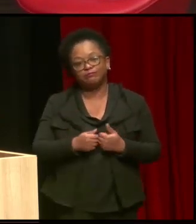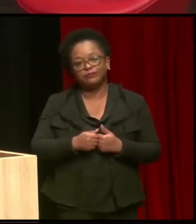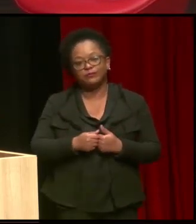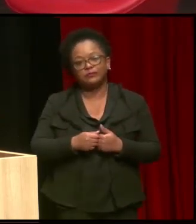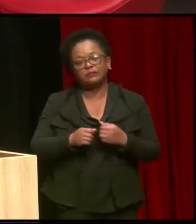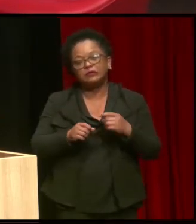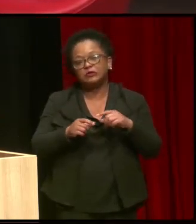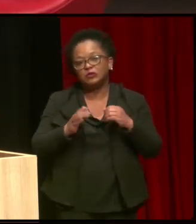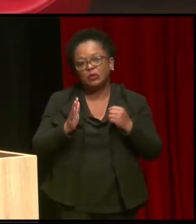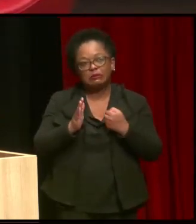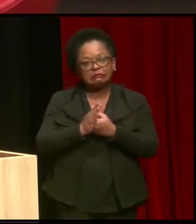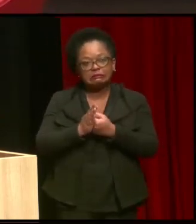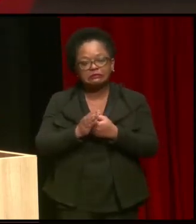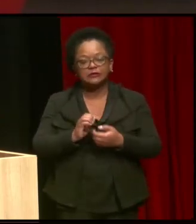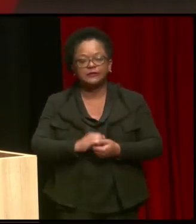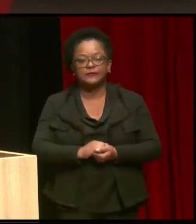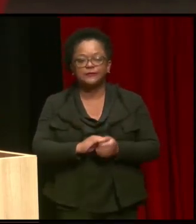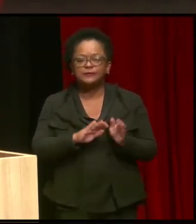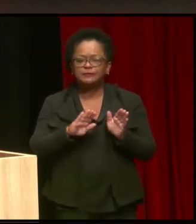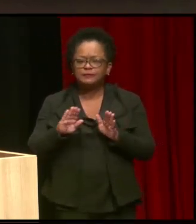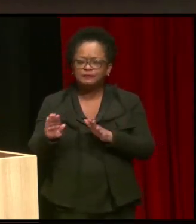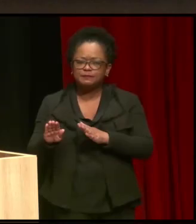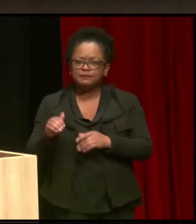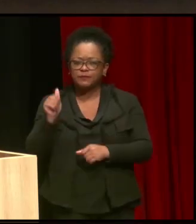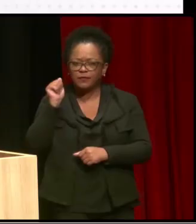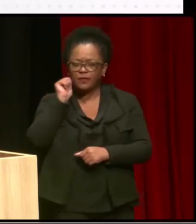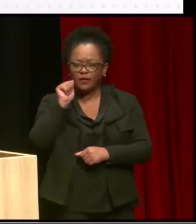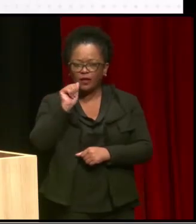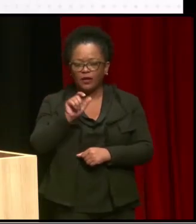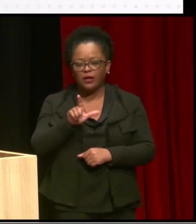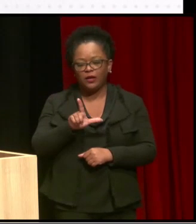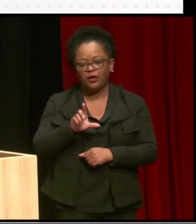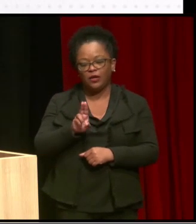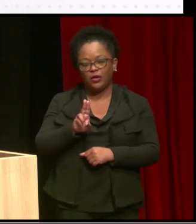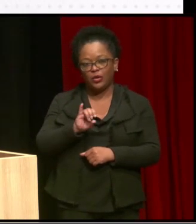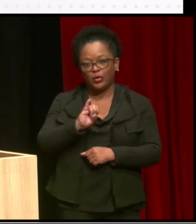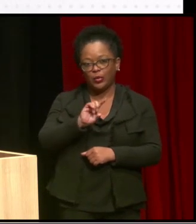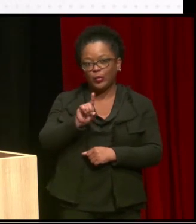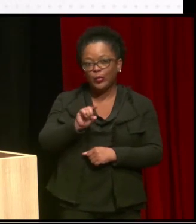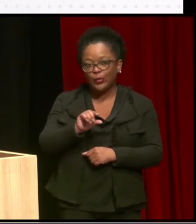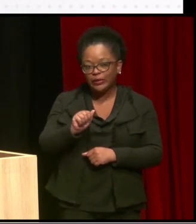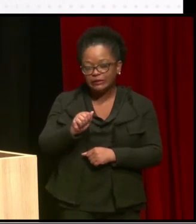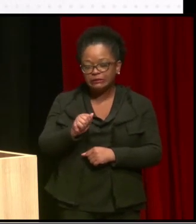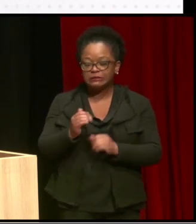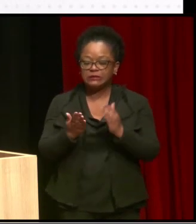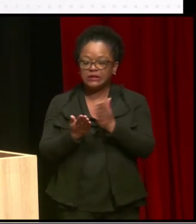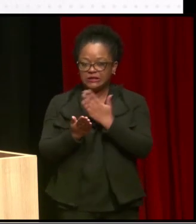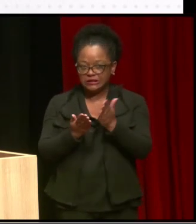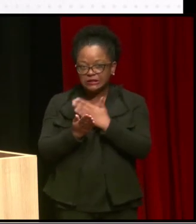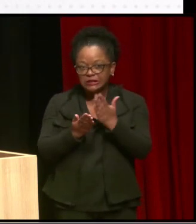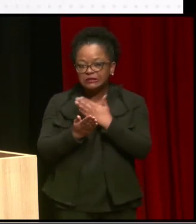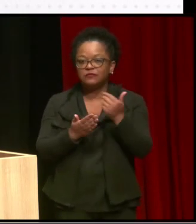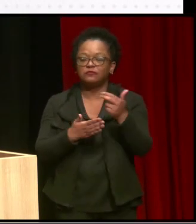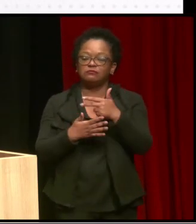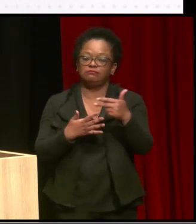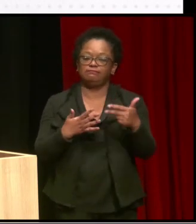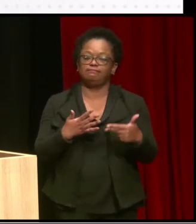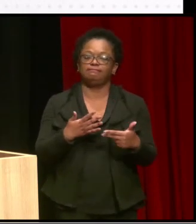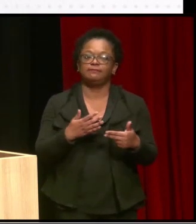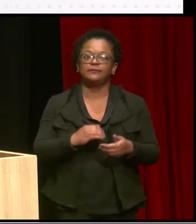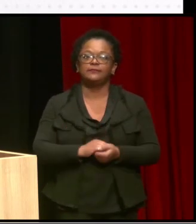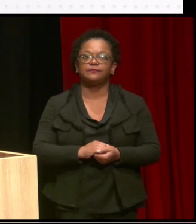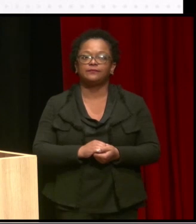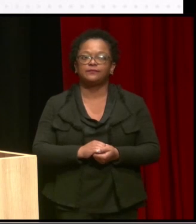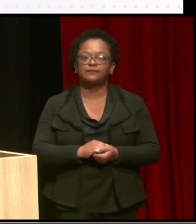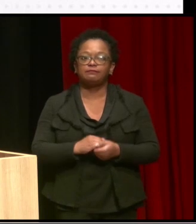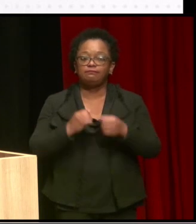pessoa, Louisa Tucker Jones. Ela escreveu vários livros sobre pessoas deficientes. Ela diz assim, ó, os pais